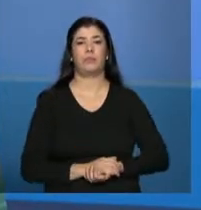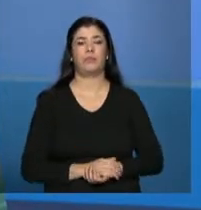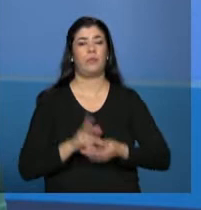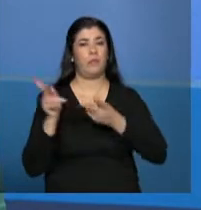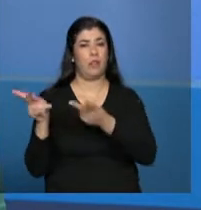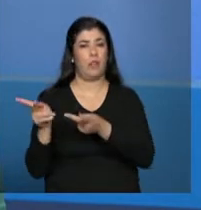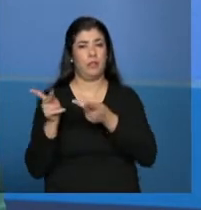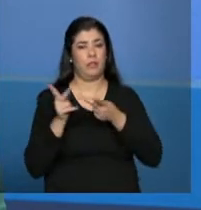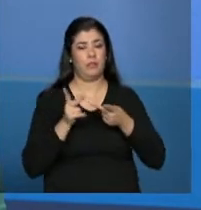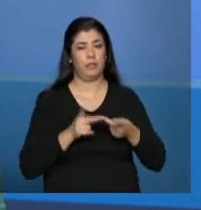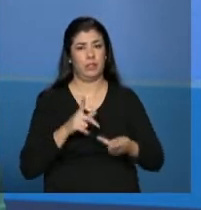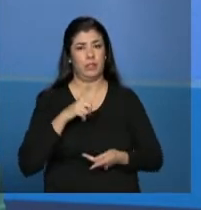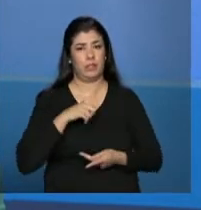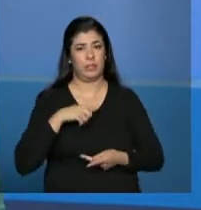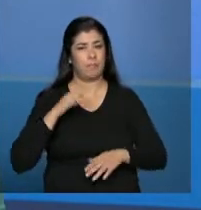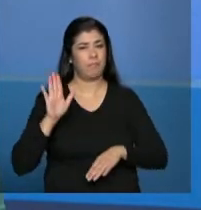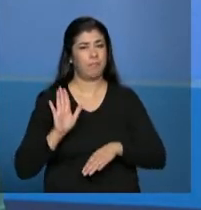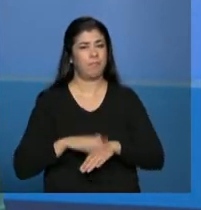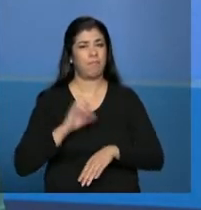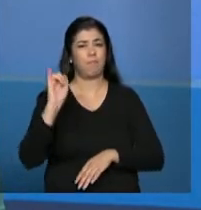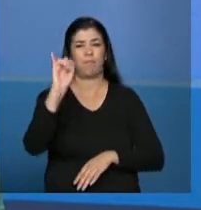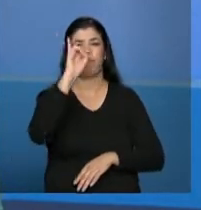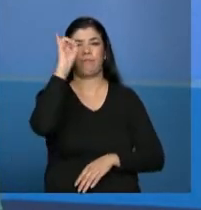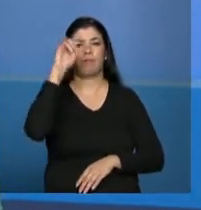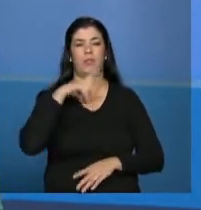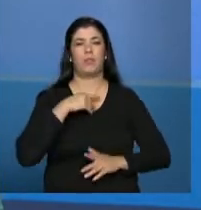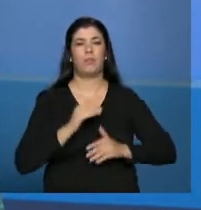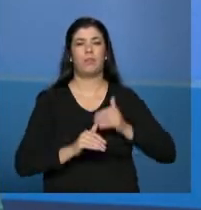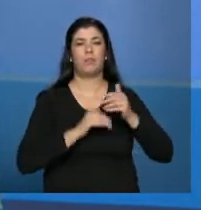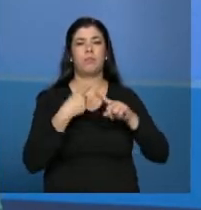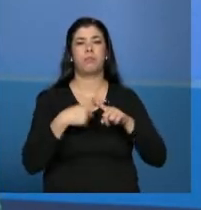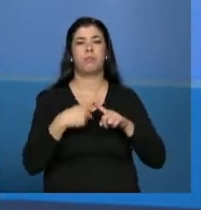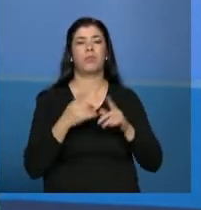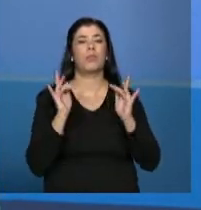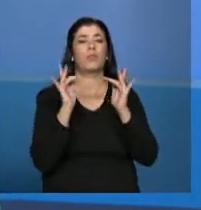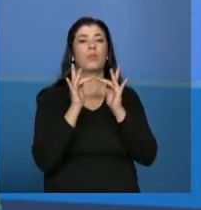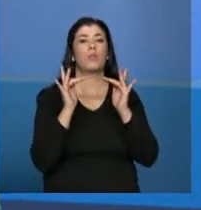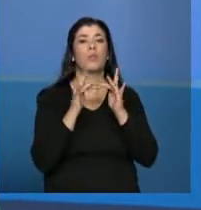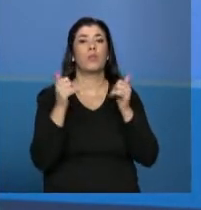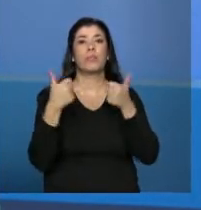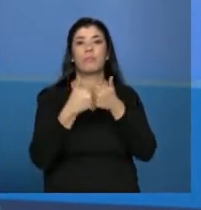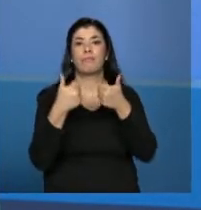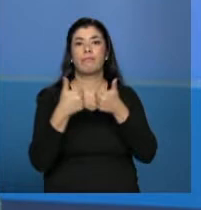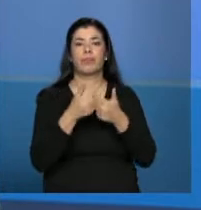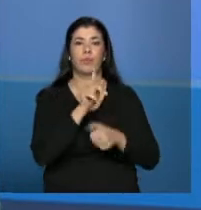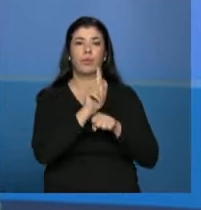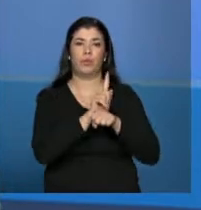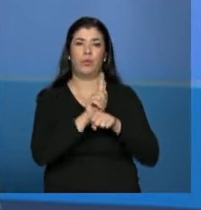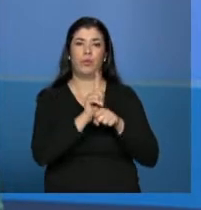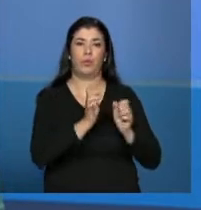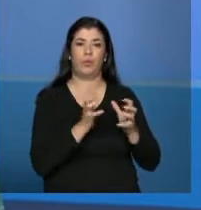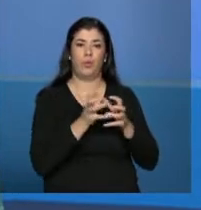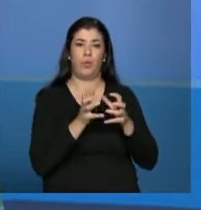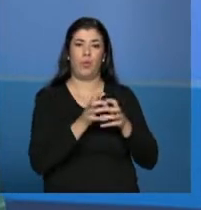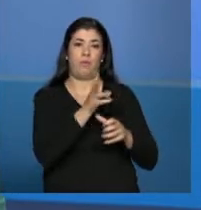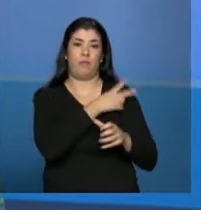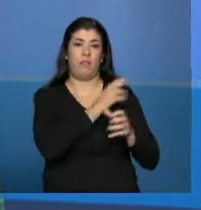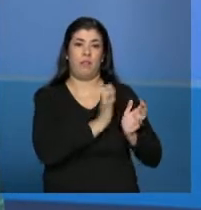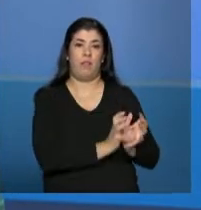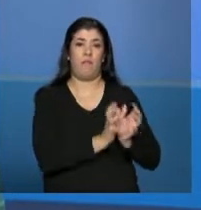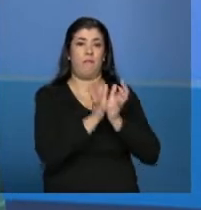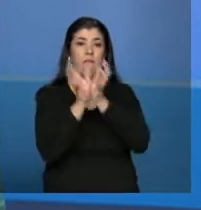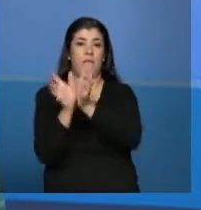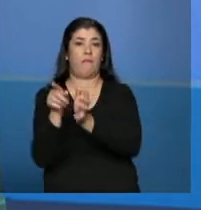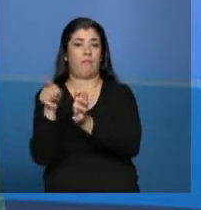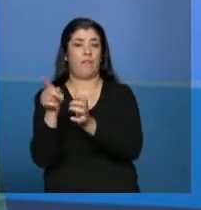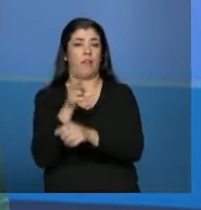gente considera que é o momento mais importante de todo esse processo porque é uma aproximação mesmo desse gestor, dessa equipe técnica com as entidades. A